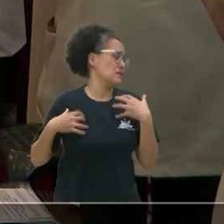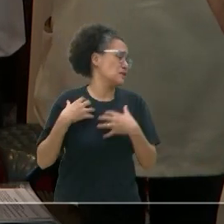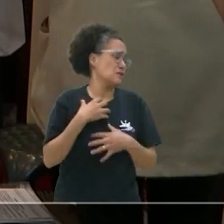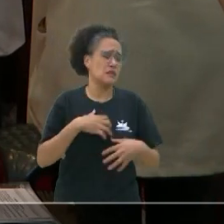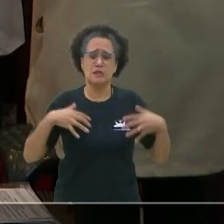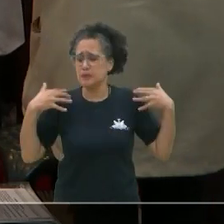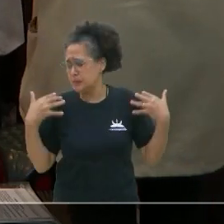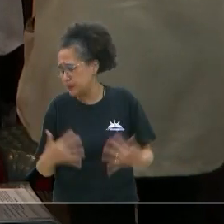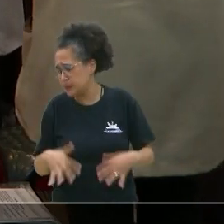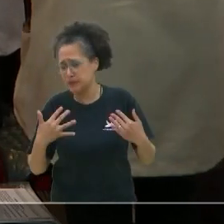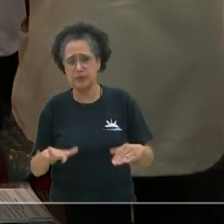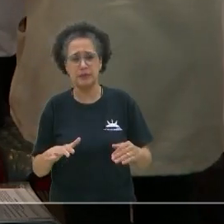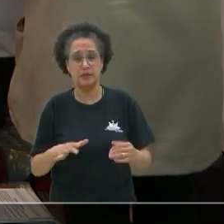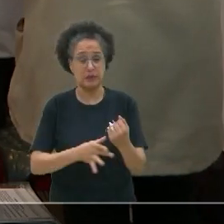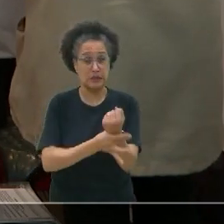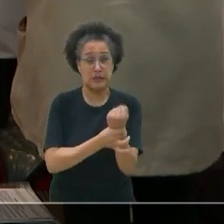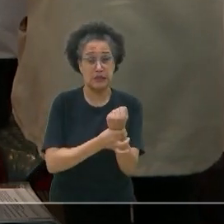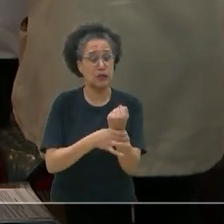uma vez.